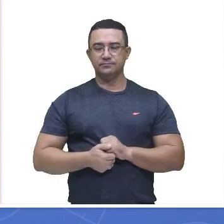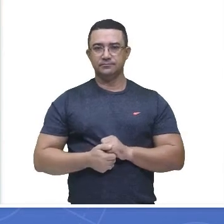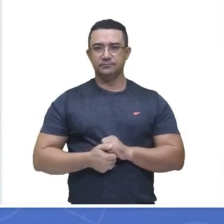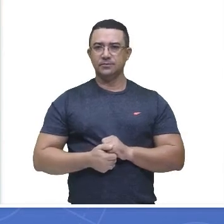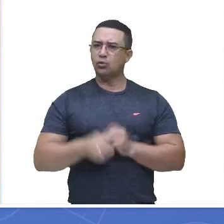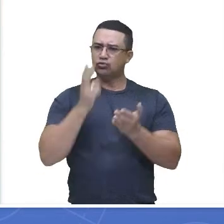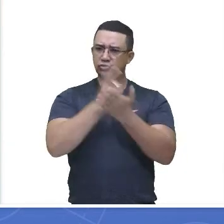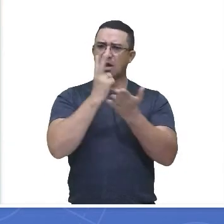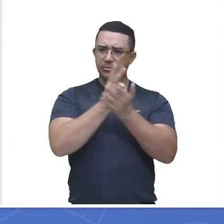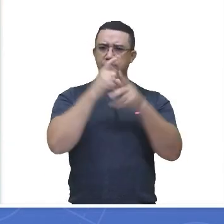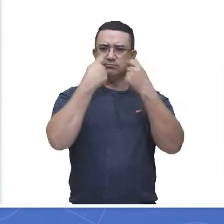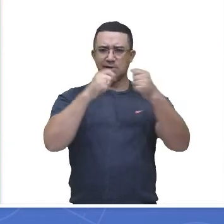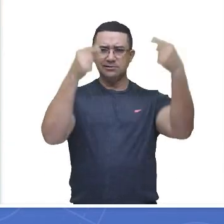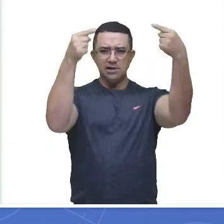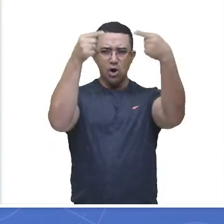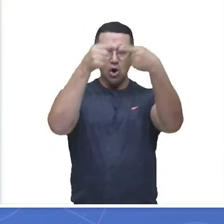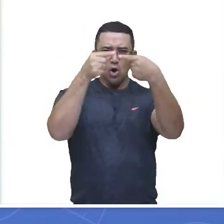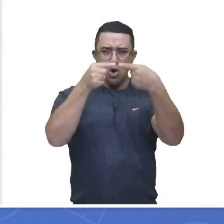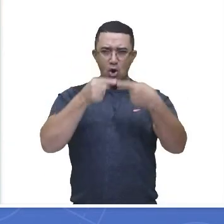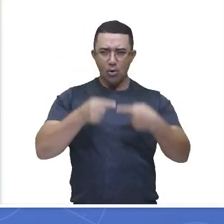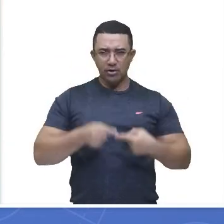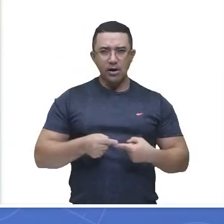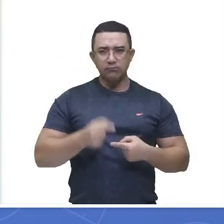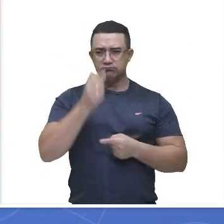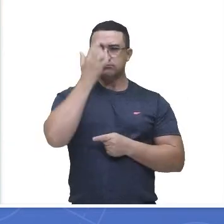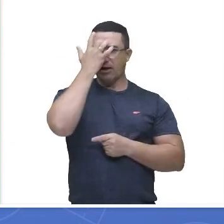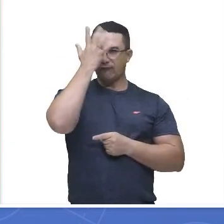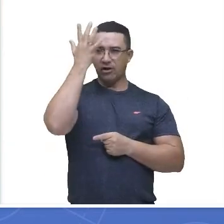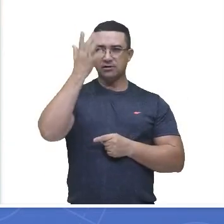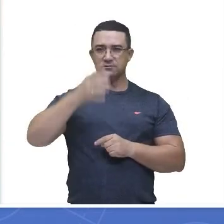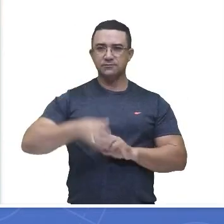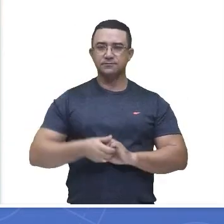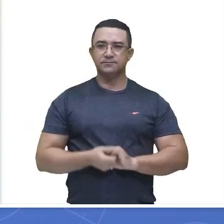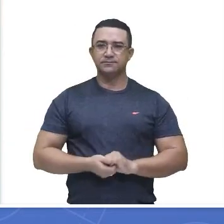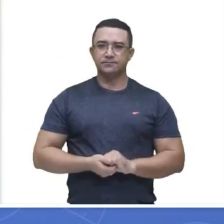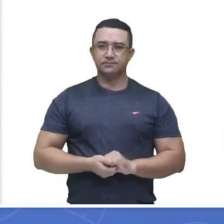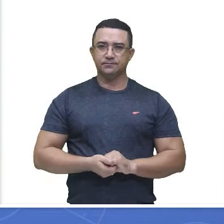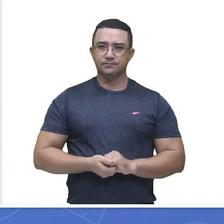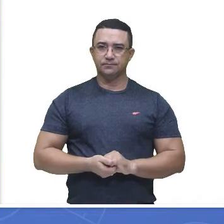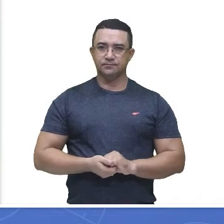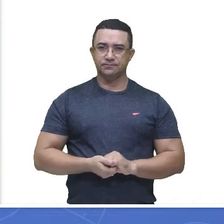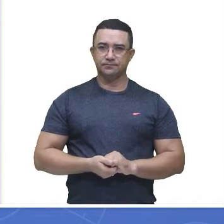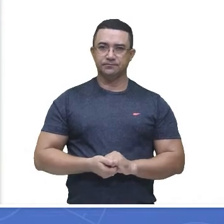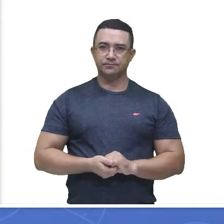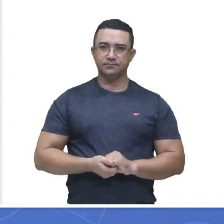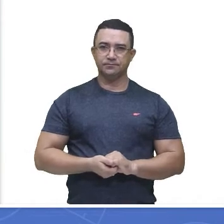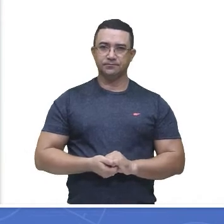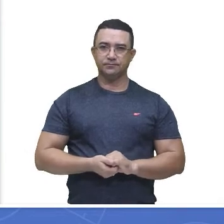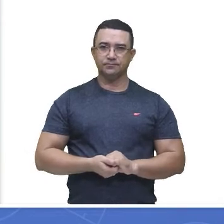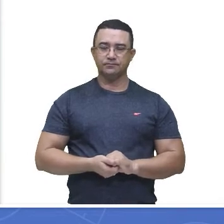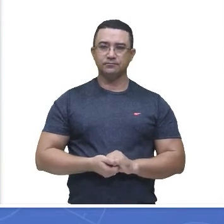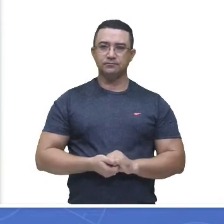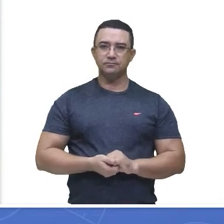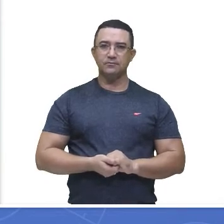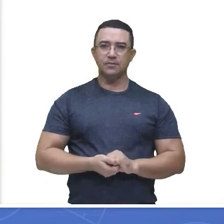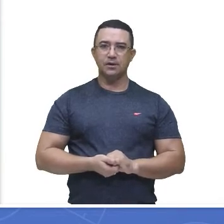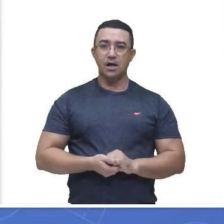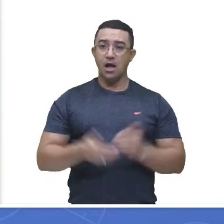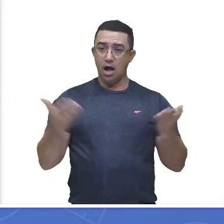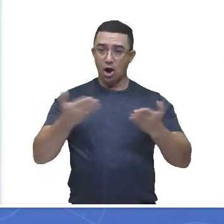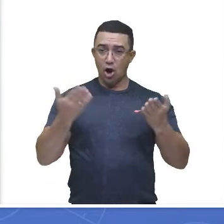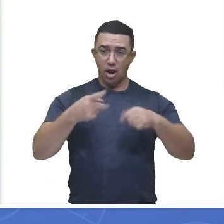comam, né? Facinho, né, gente? Vamos seguir? Ó, nós temos agora o exemplo de um